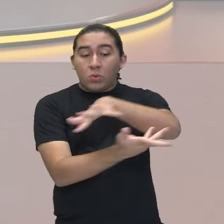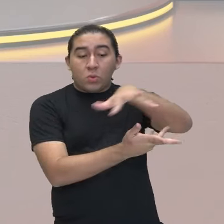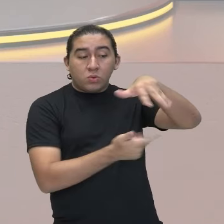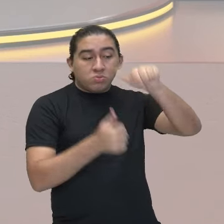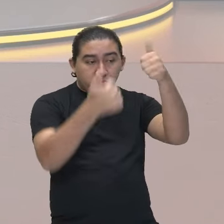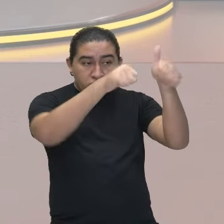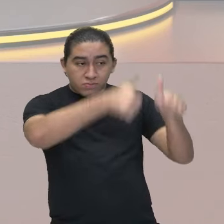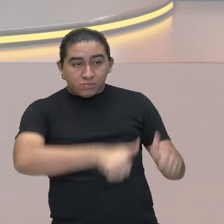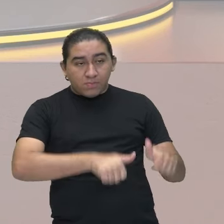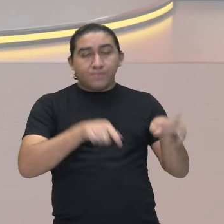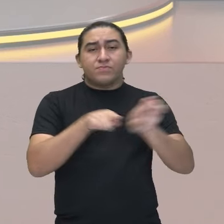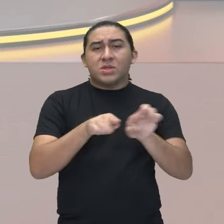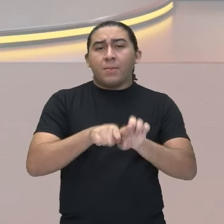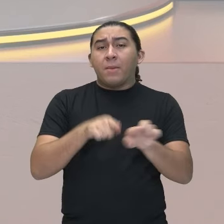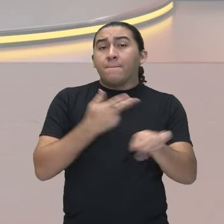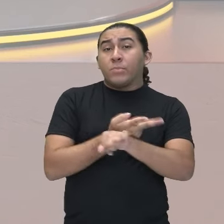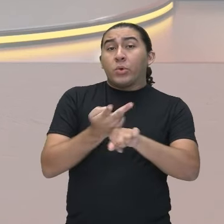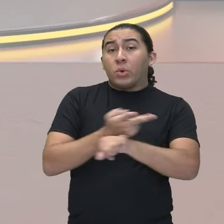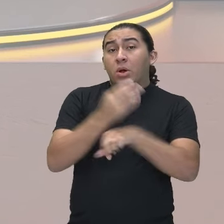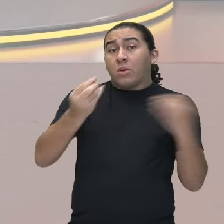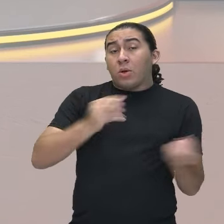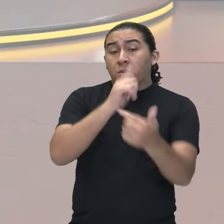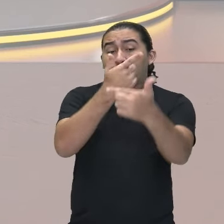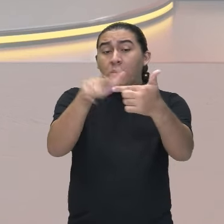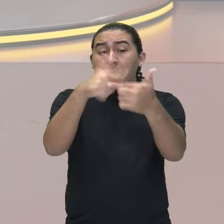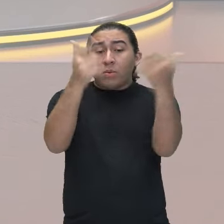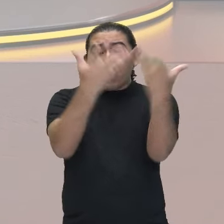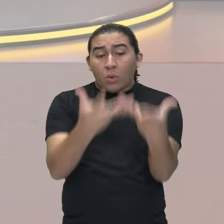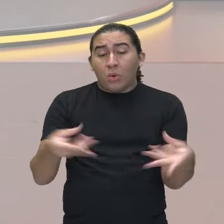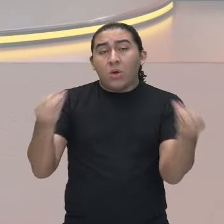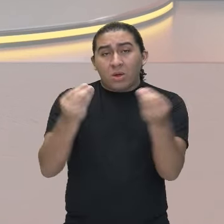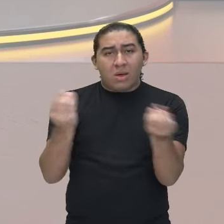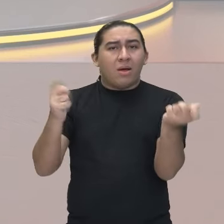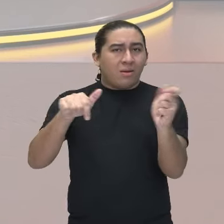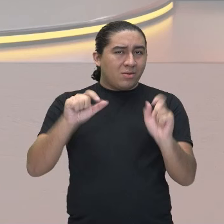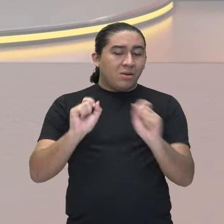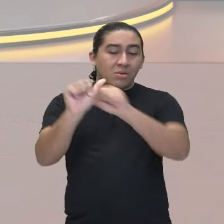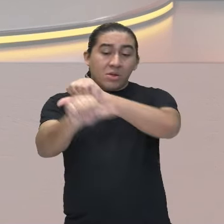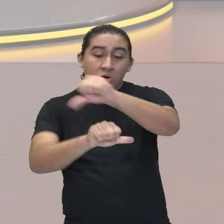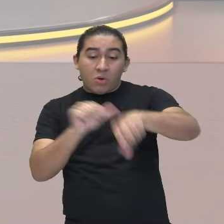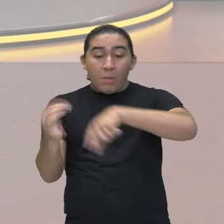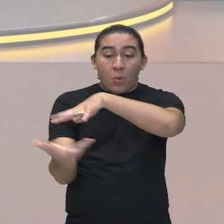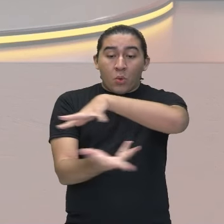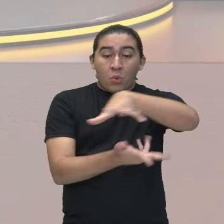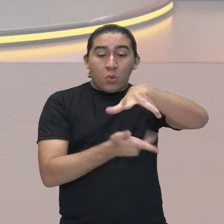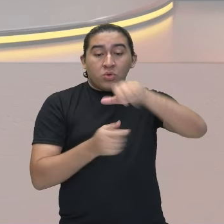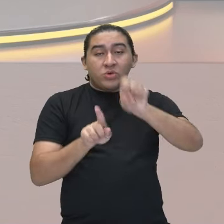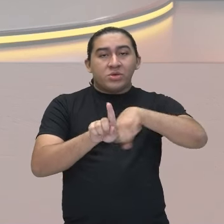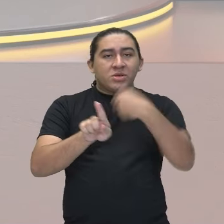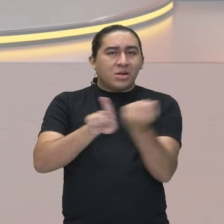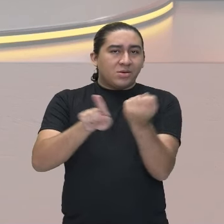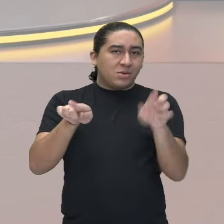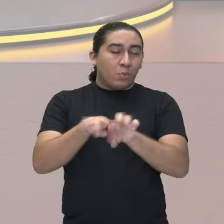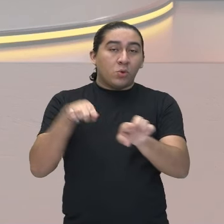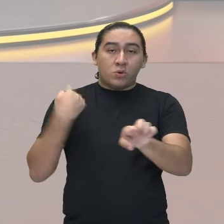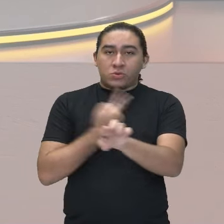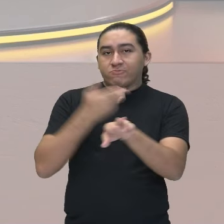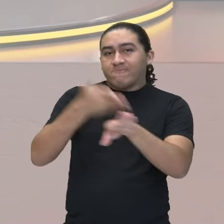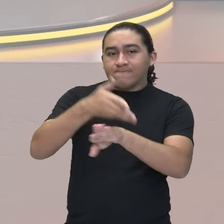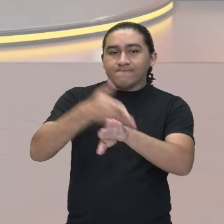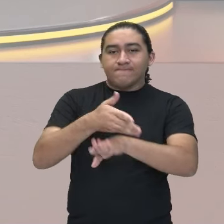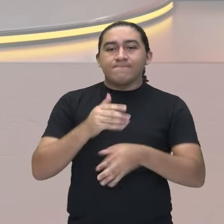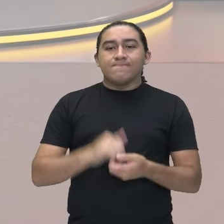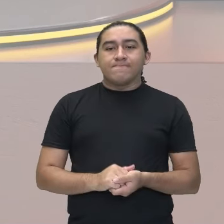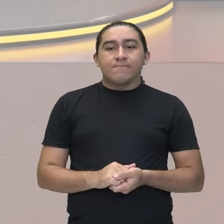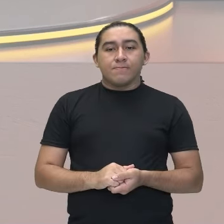né, e a buscar soluções para transformar esse mundo, esta sociedade da qual nós fazemos parte. Vocês